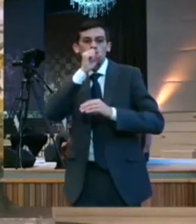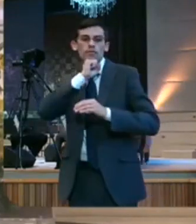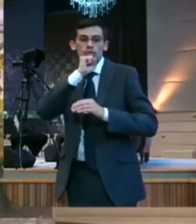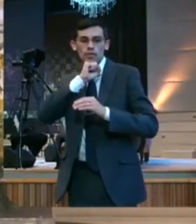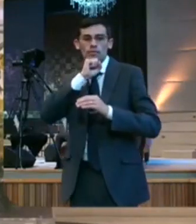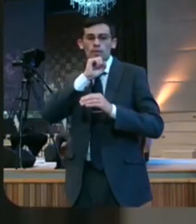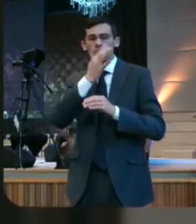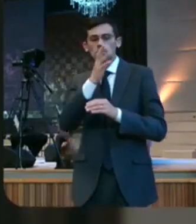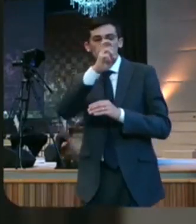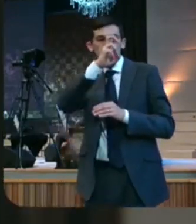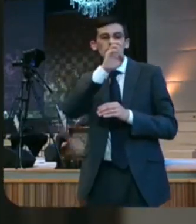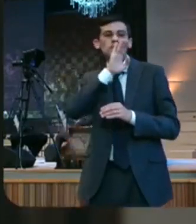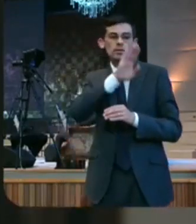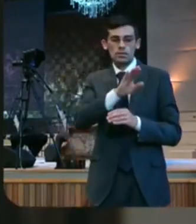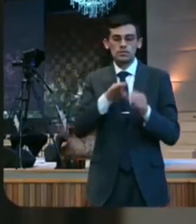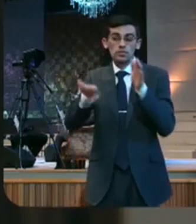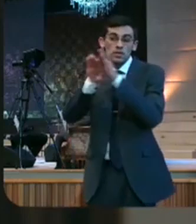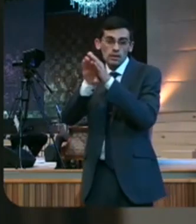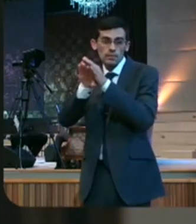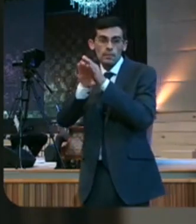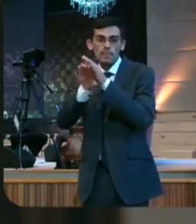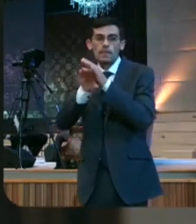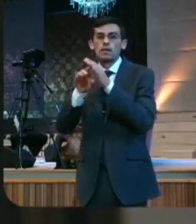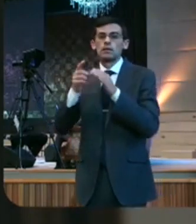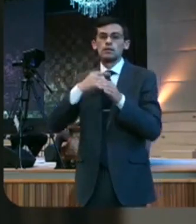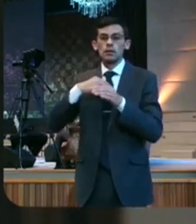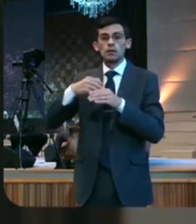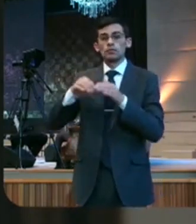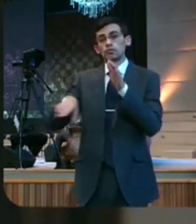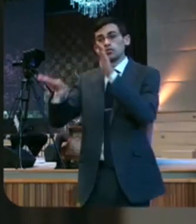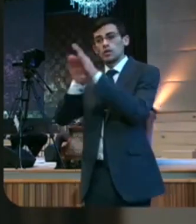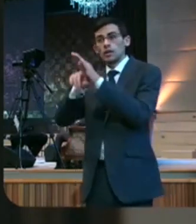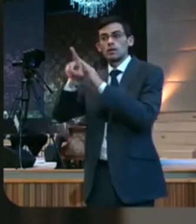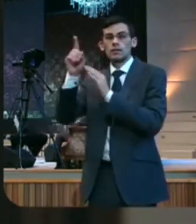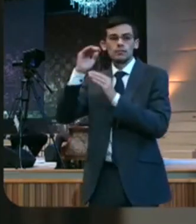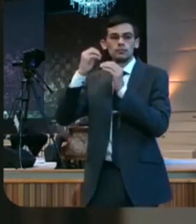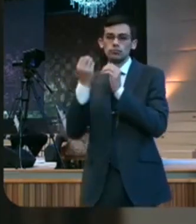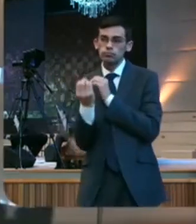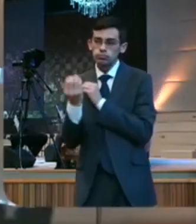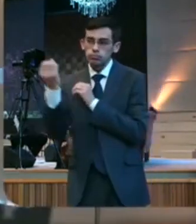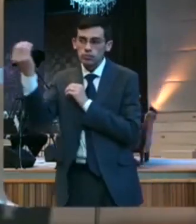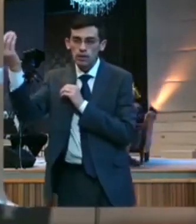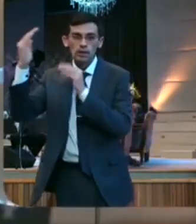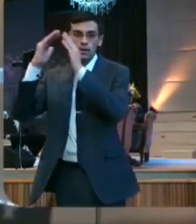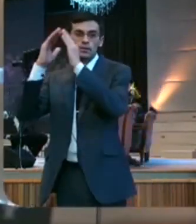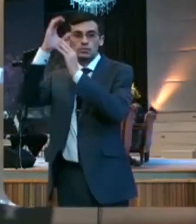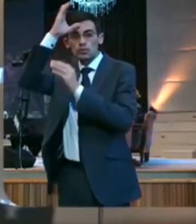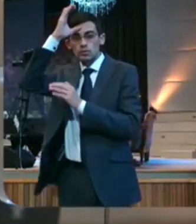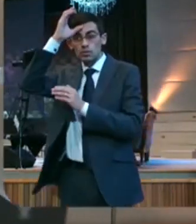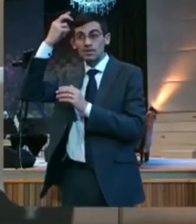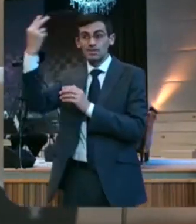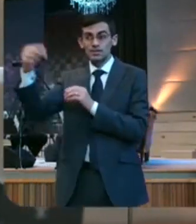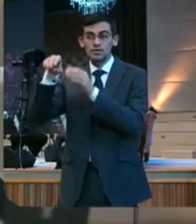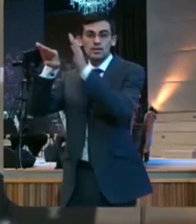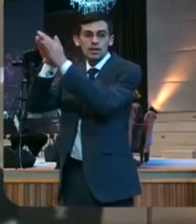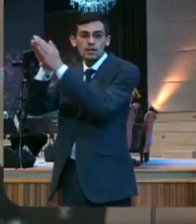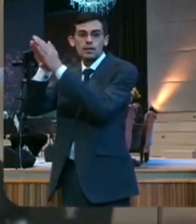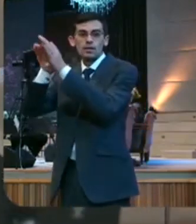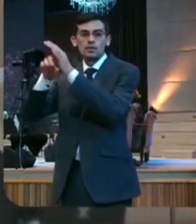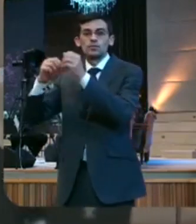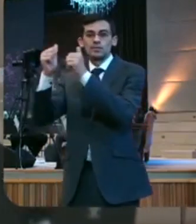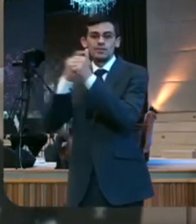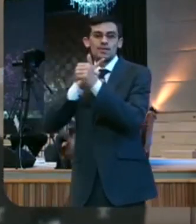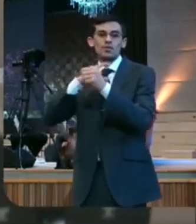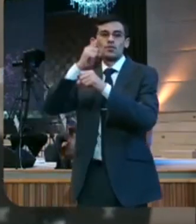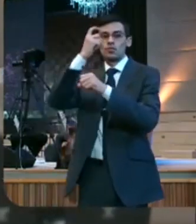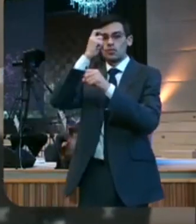por volta de 5 horas da tarde, estava lá meu tio aguardando com um médico. Minha mãe foi